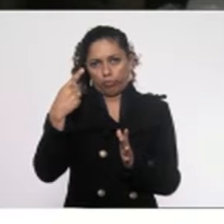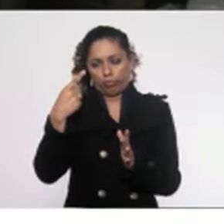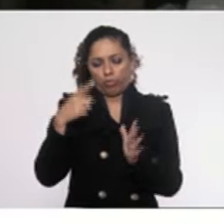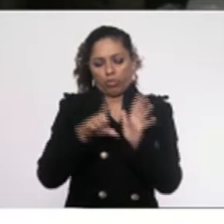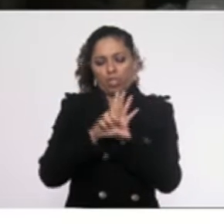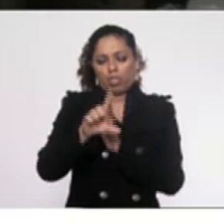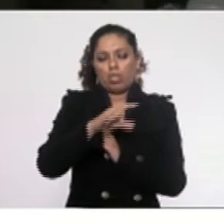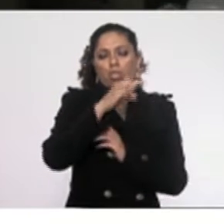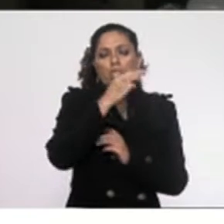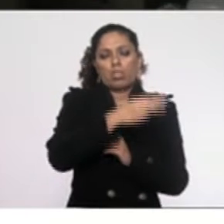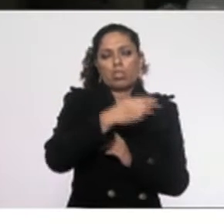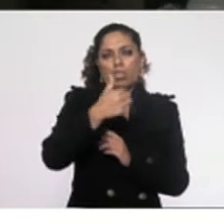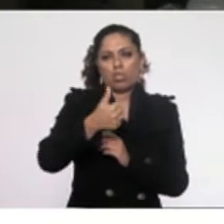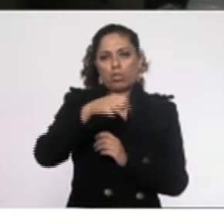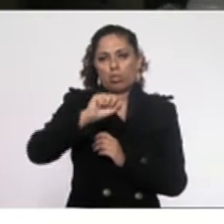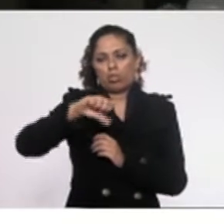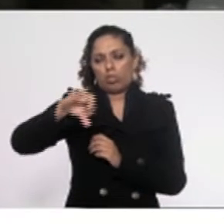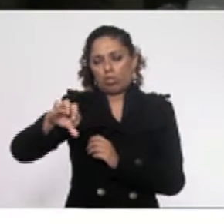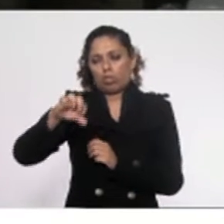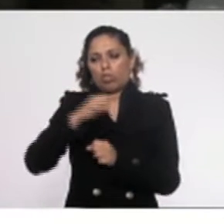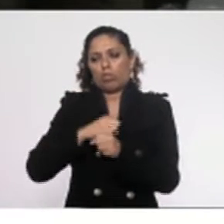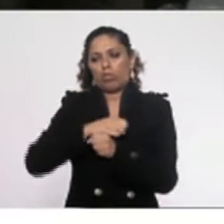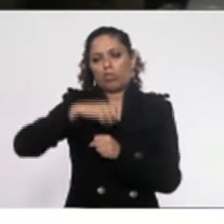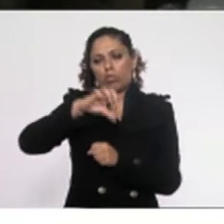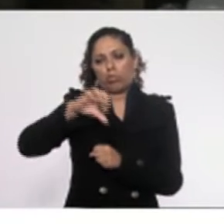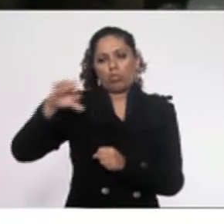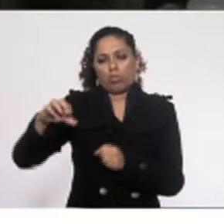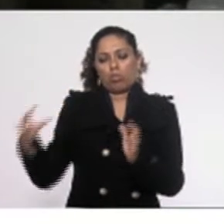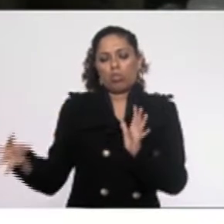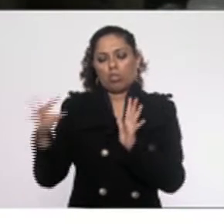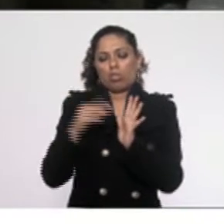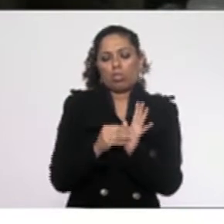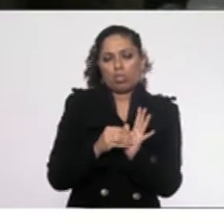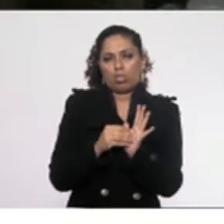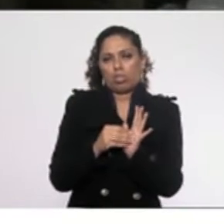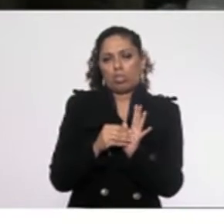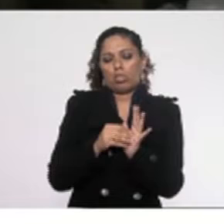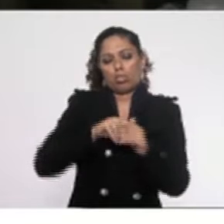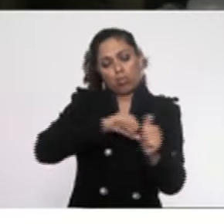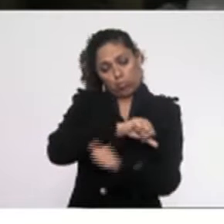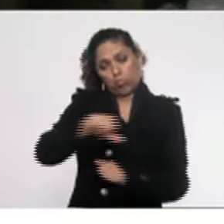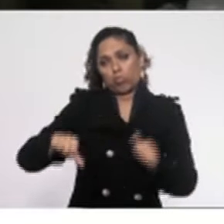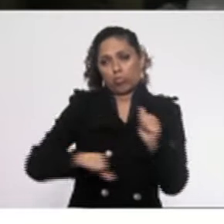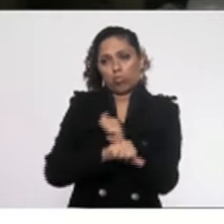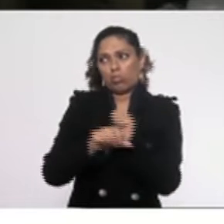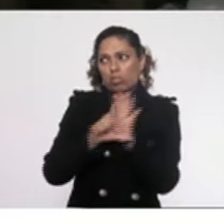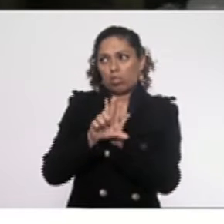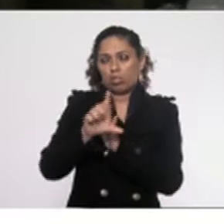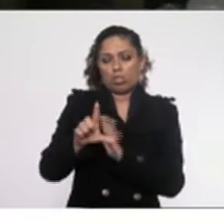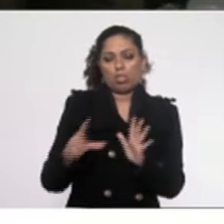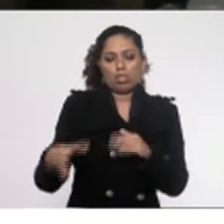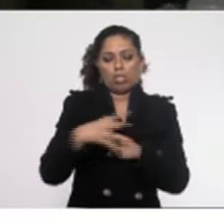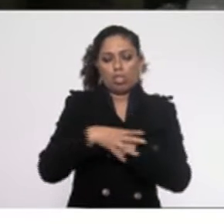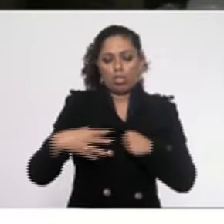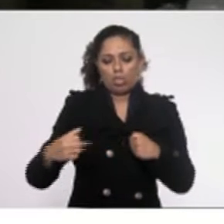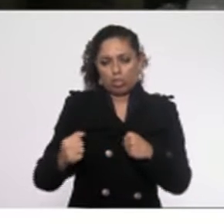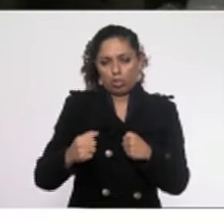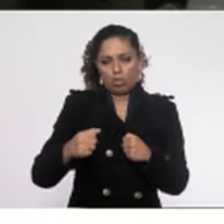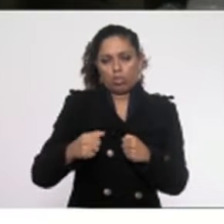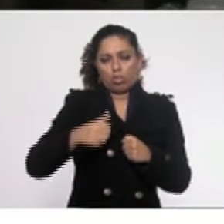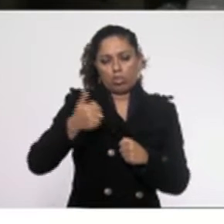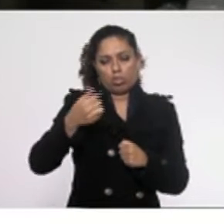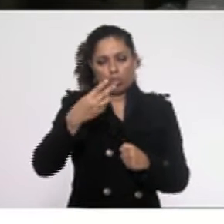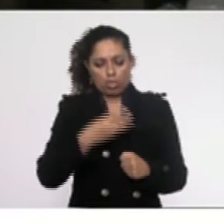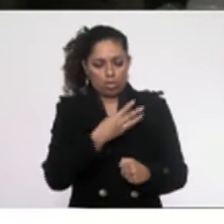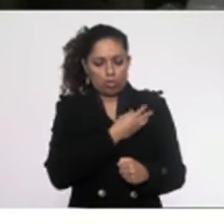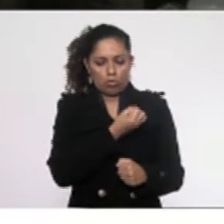A Lei 3189, de 99... acrescentando-se, está altera acrescentando-se os incisos